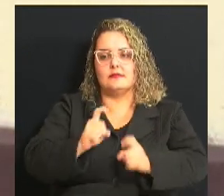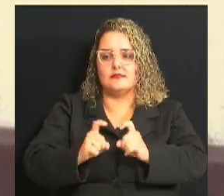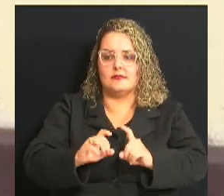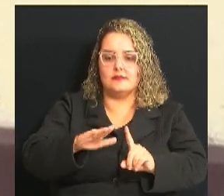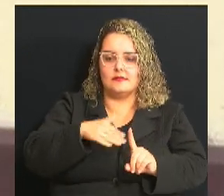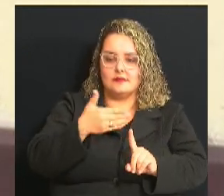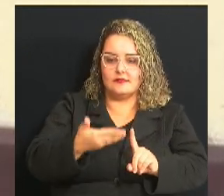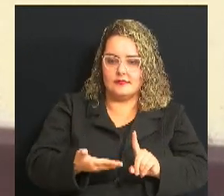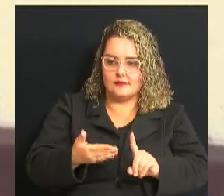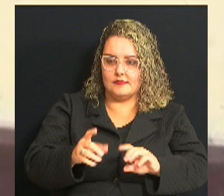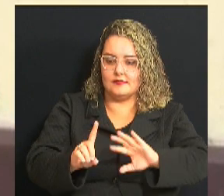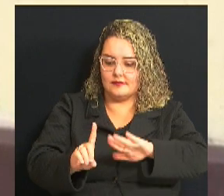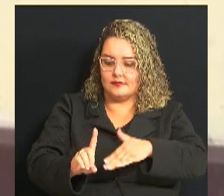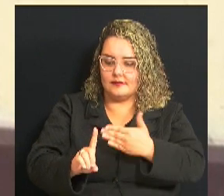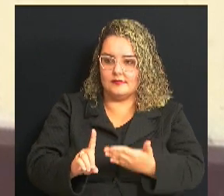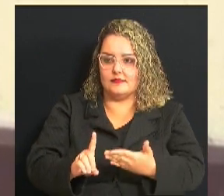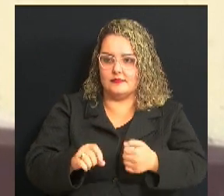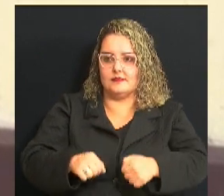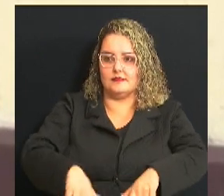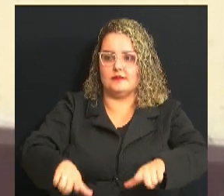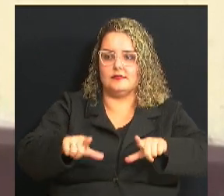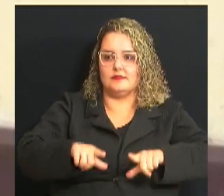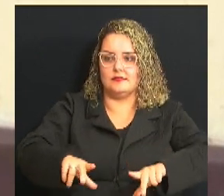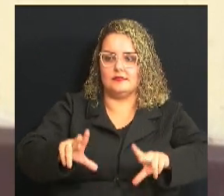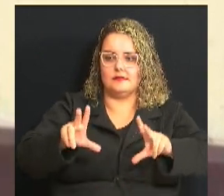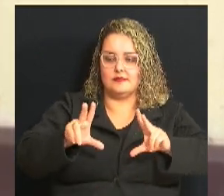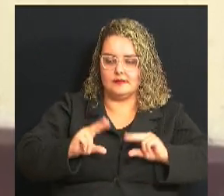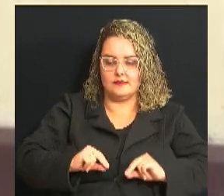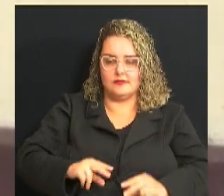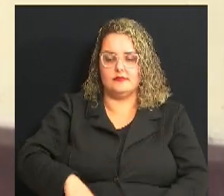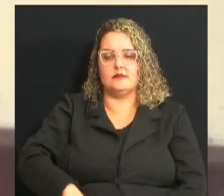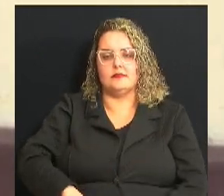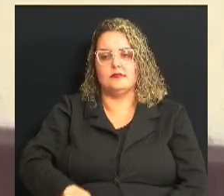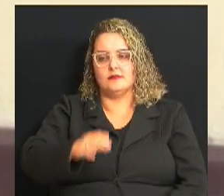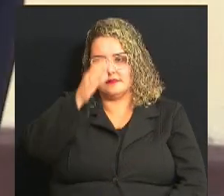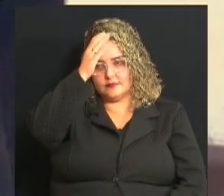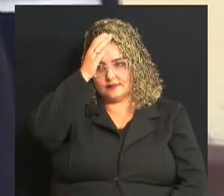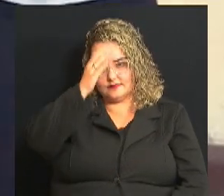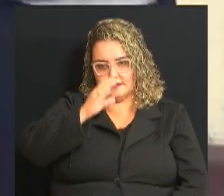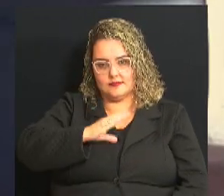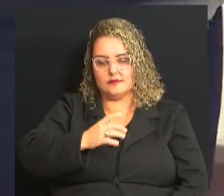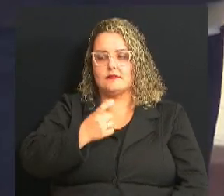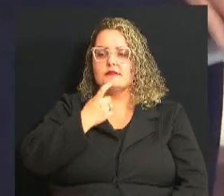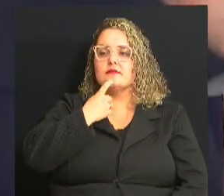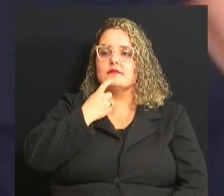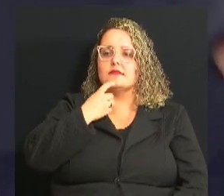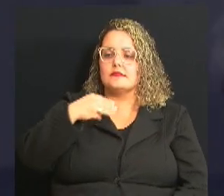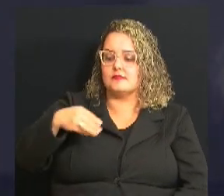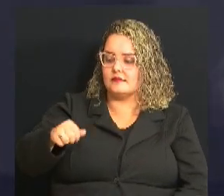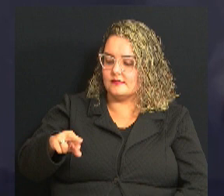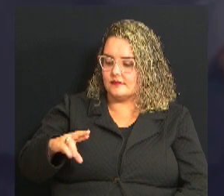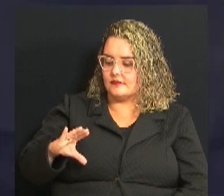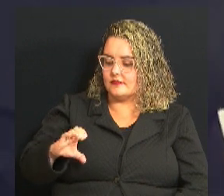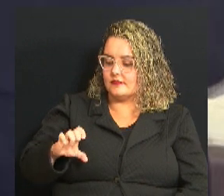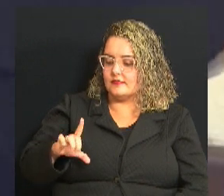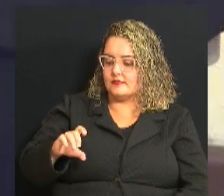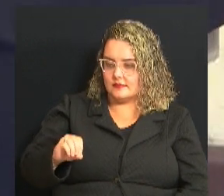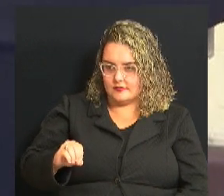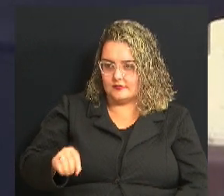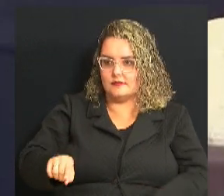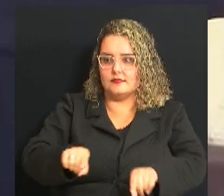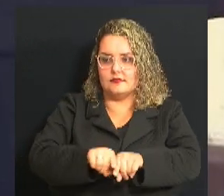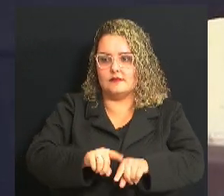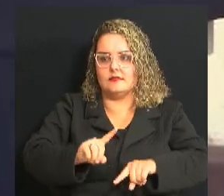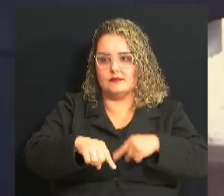solene para entrega do título de cidadão campineiro ao Marcelo von Schneider e